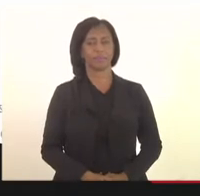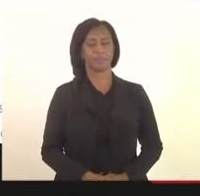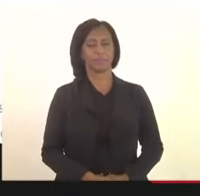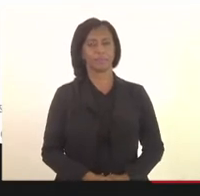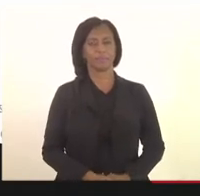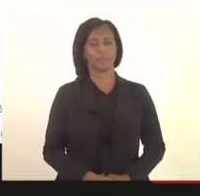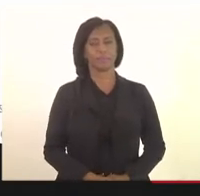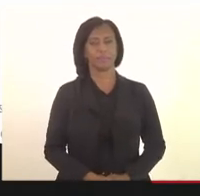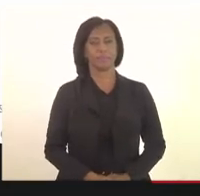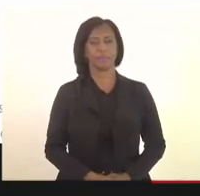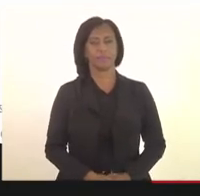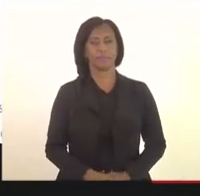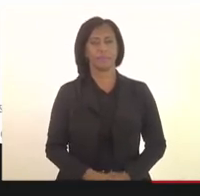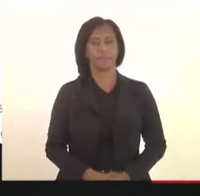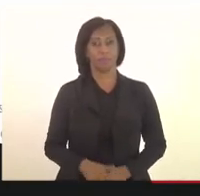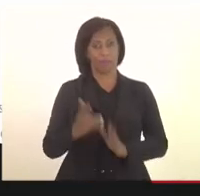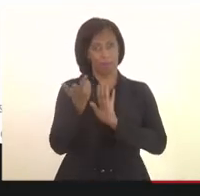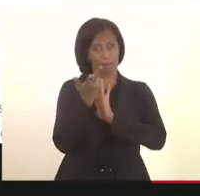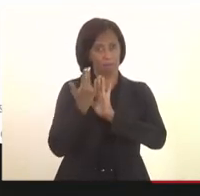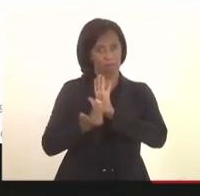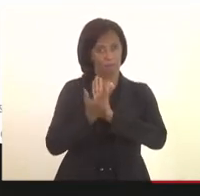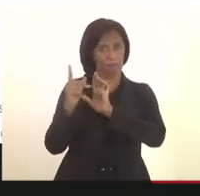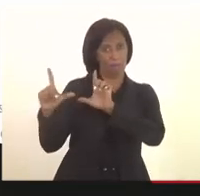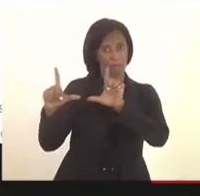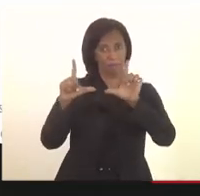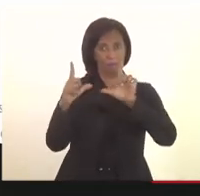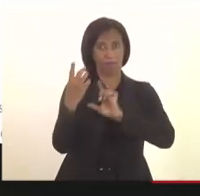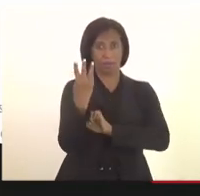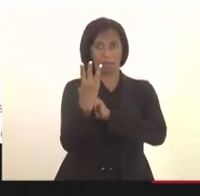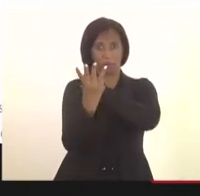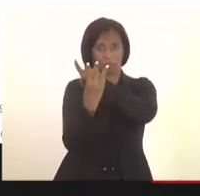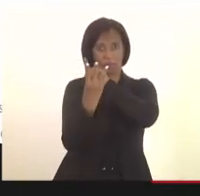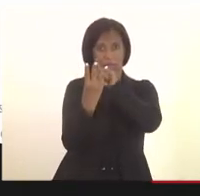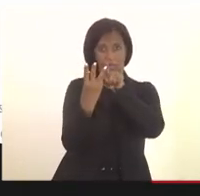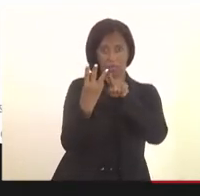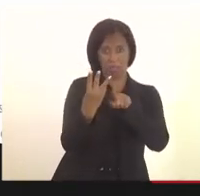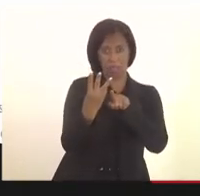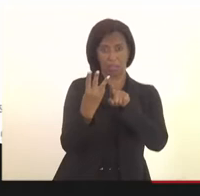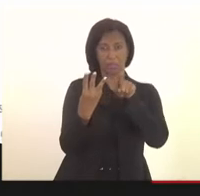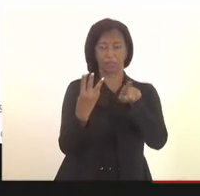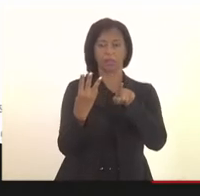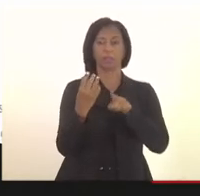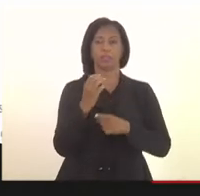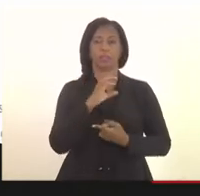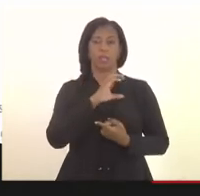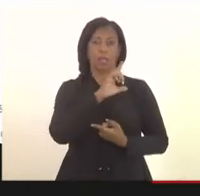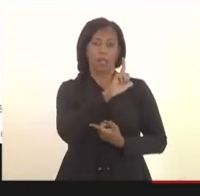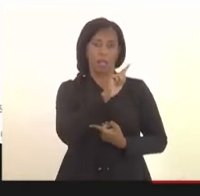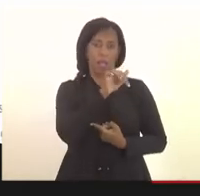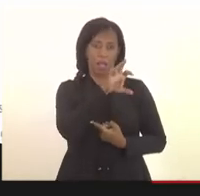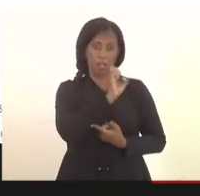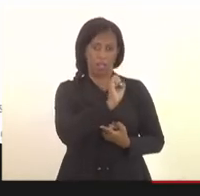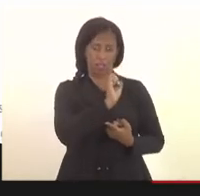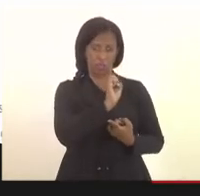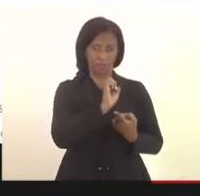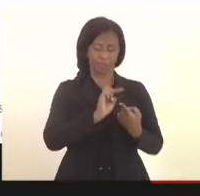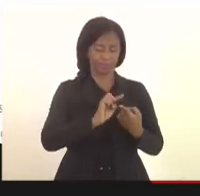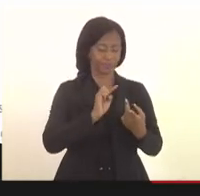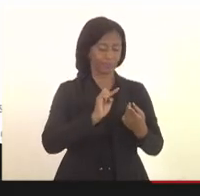De acordo com o mapa, então, nós temos três campos em produção: Albacora Leste, na Bacia de